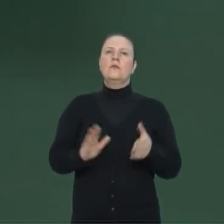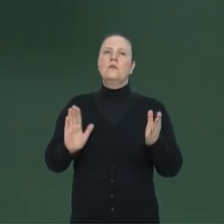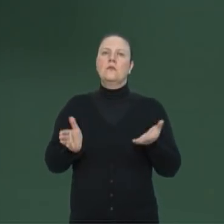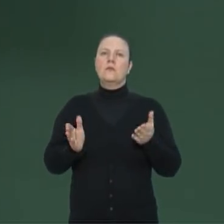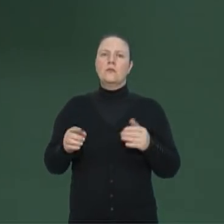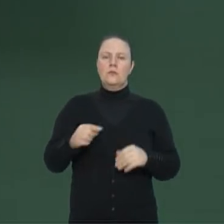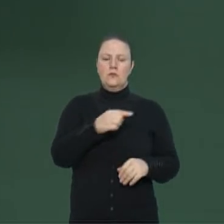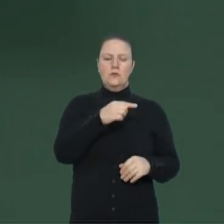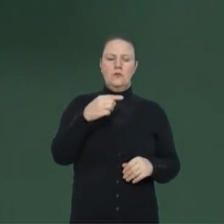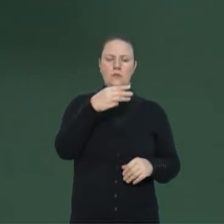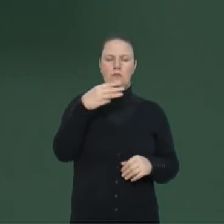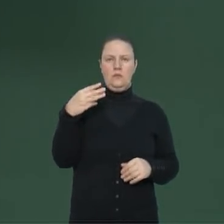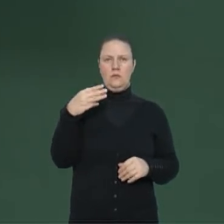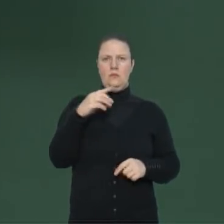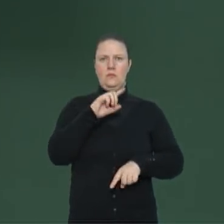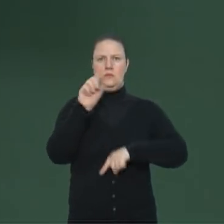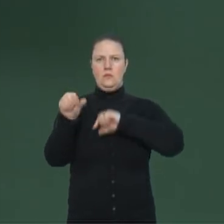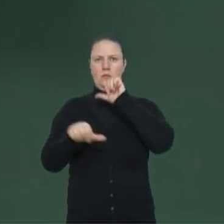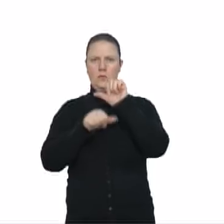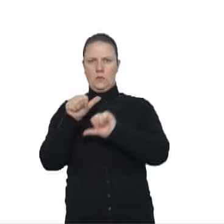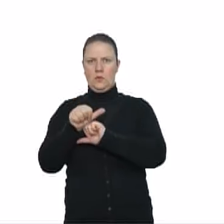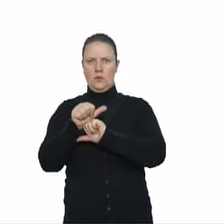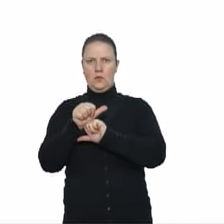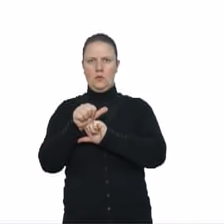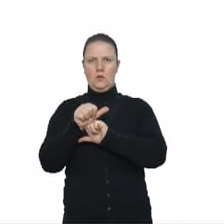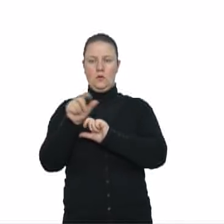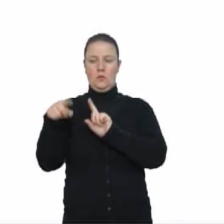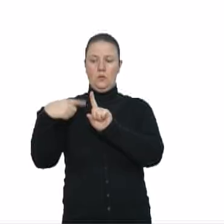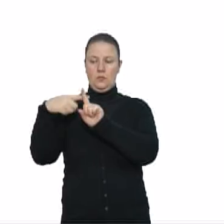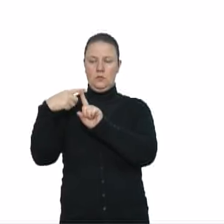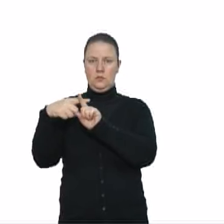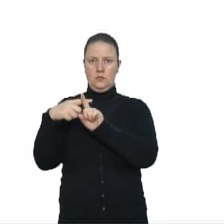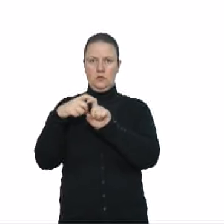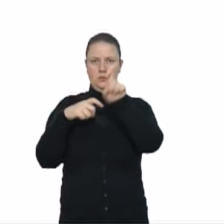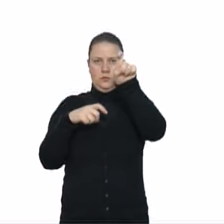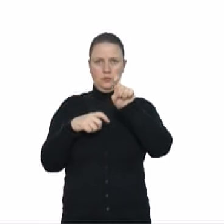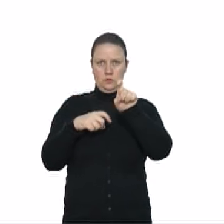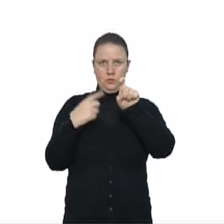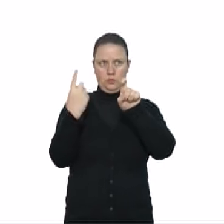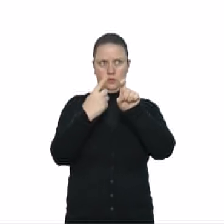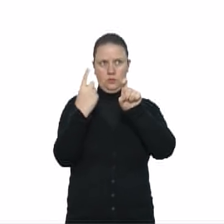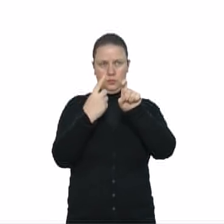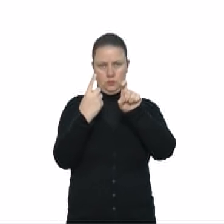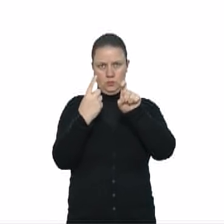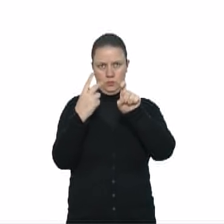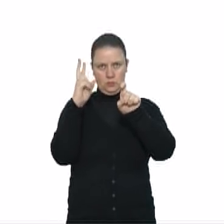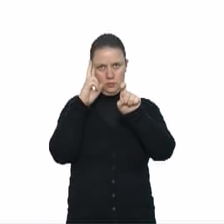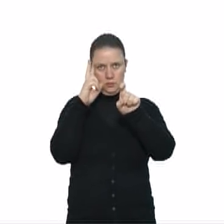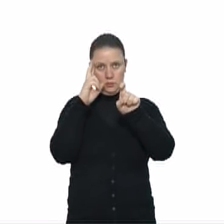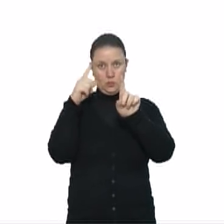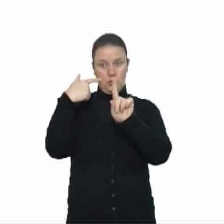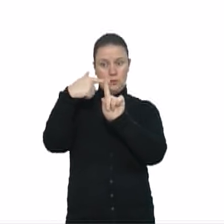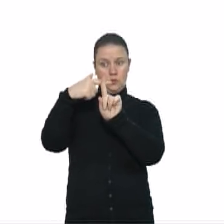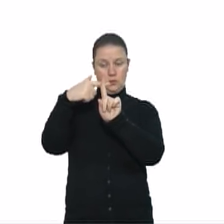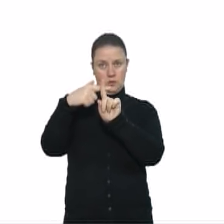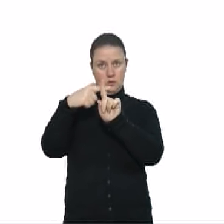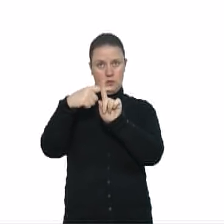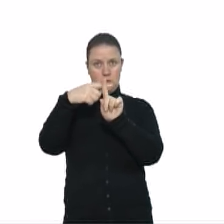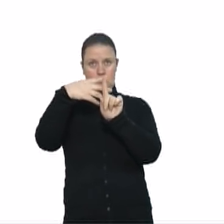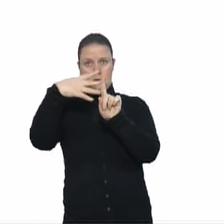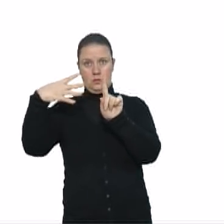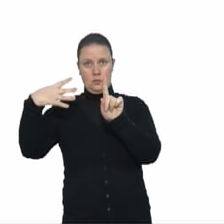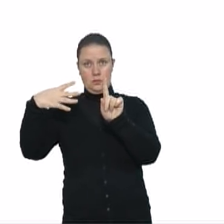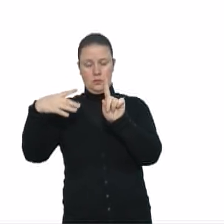negativo, outro lado positivo. E aí eu tenho x1 e x2. Lembrando, x1 é aquele utilizando o mais, tá lá, mais 4.